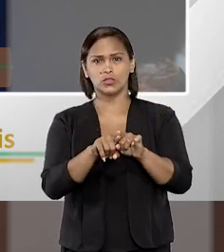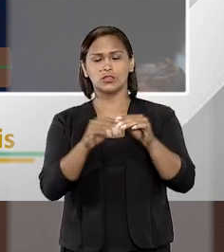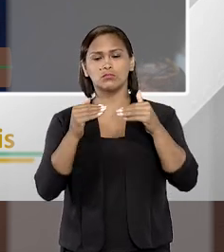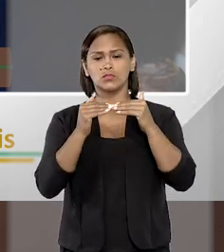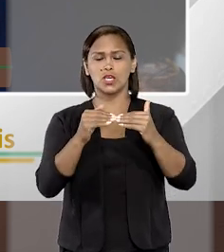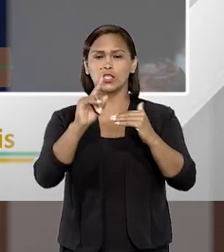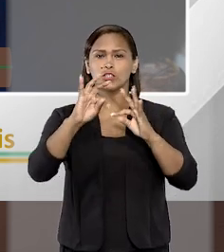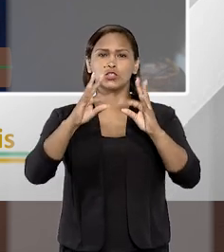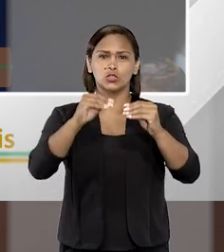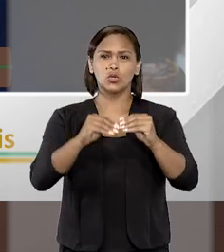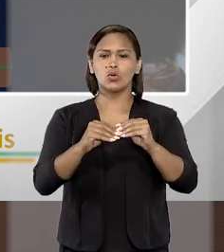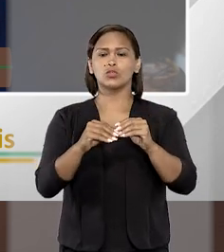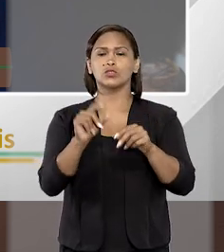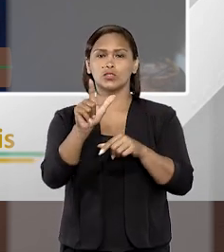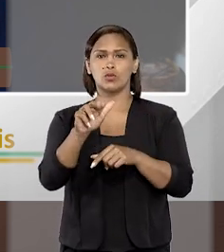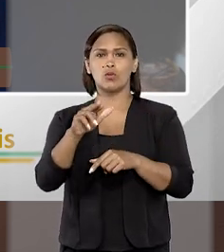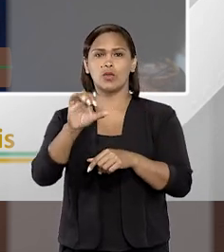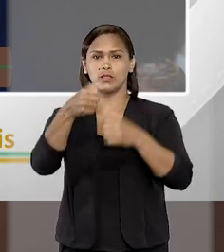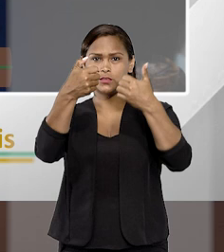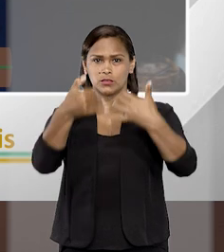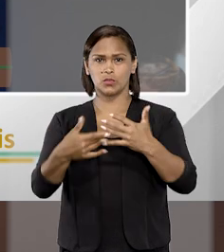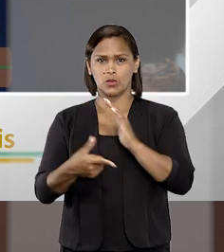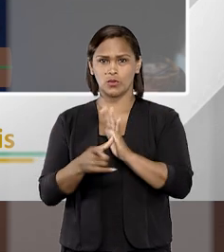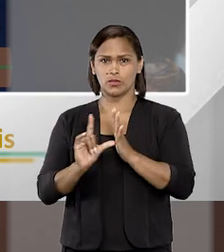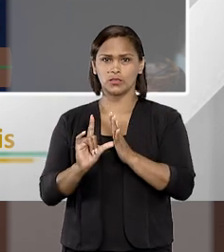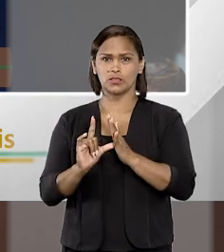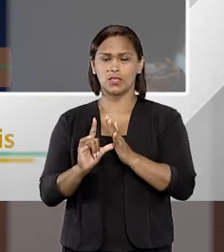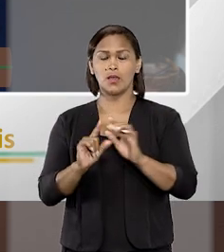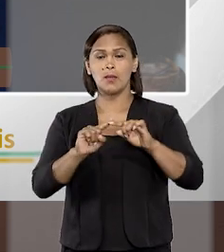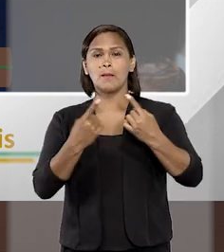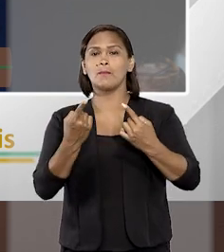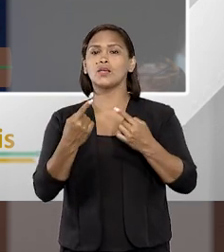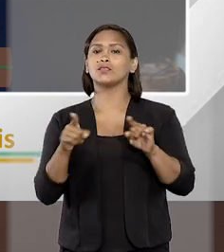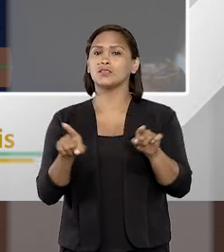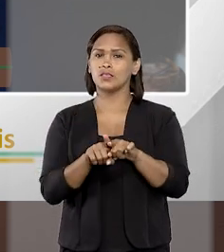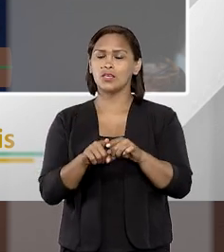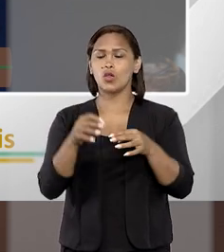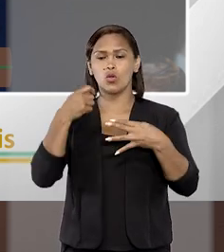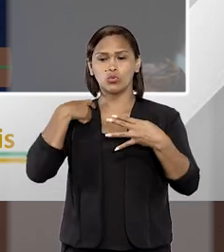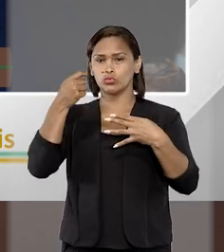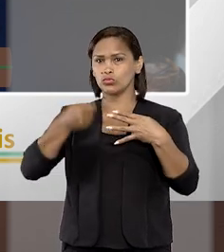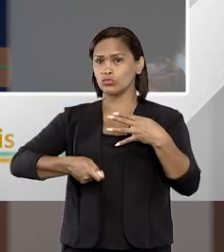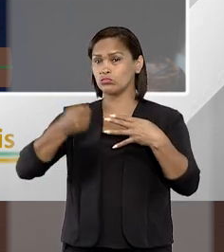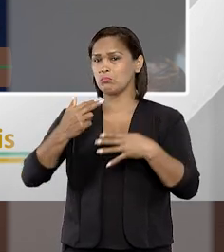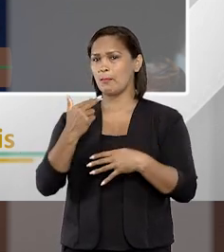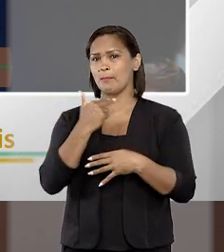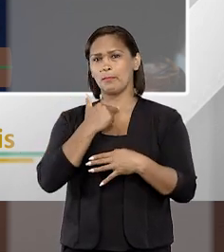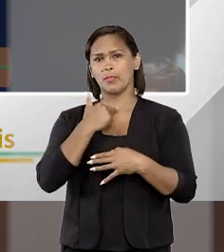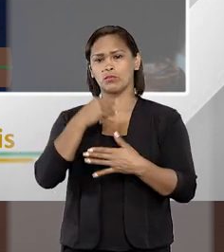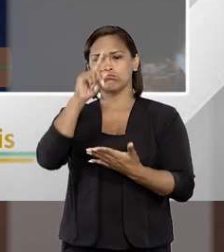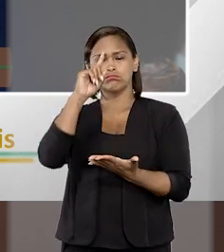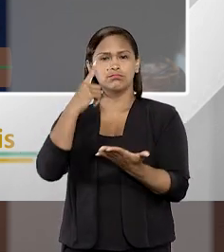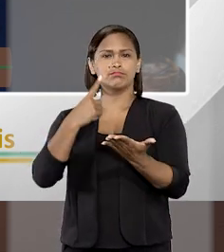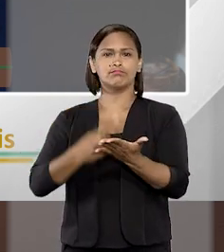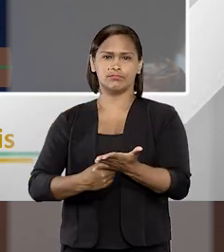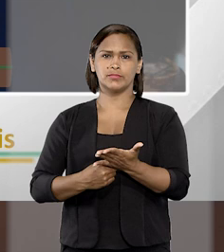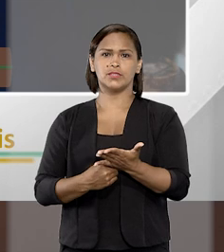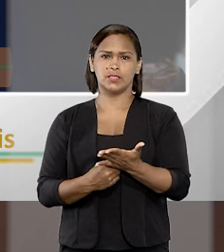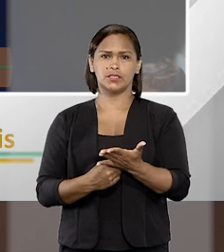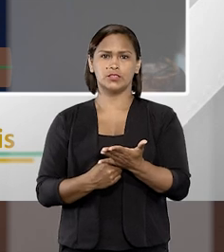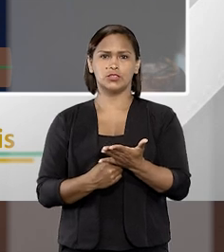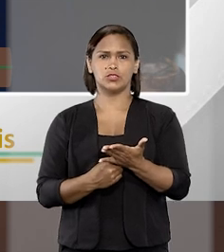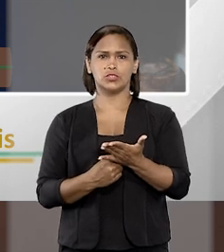procedimento de Doutor a acabou de mencionar mas que ainda assim o juiz não possa tomar esta